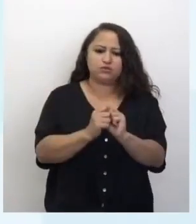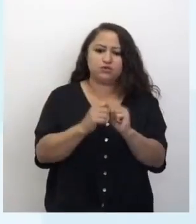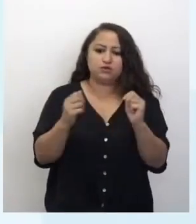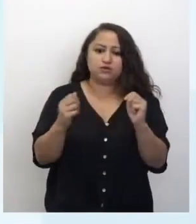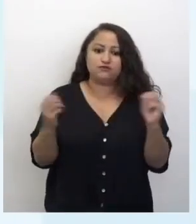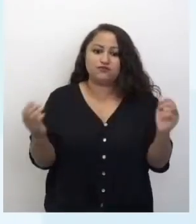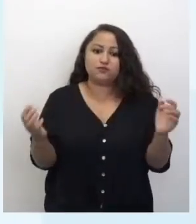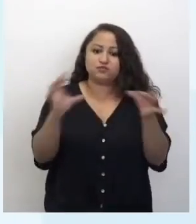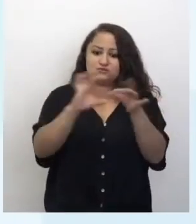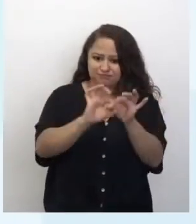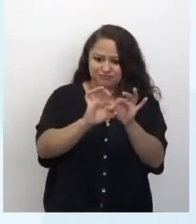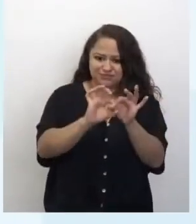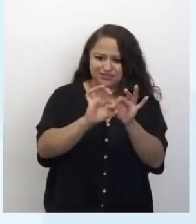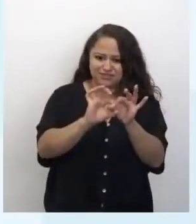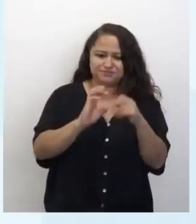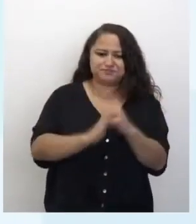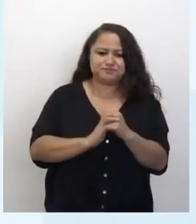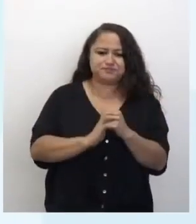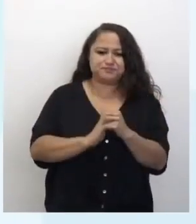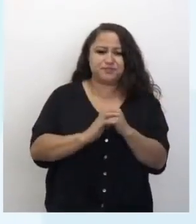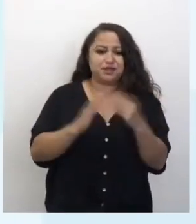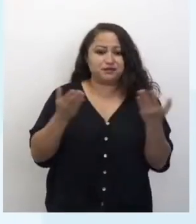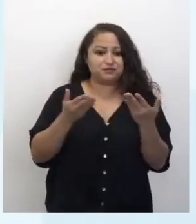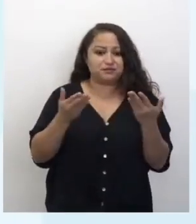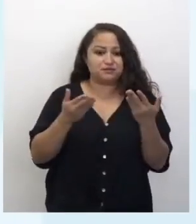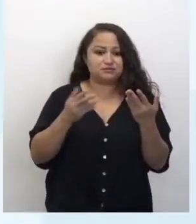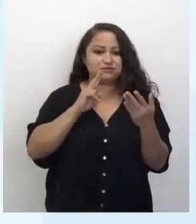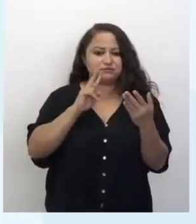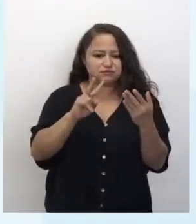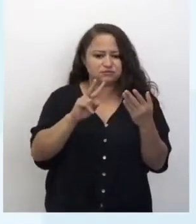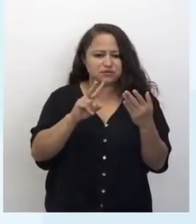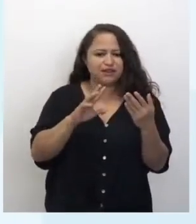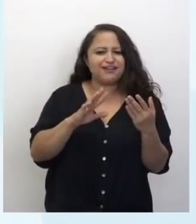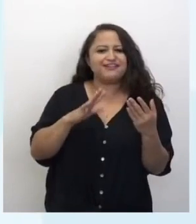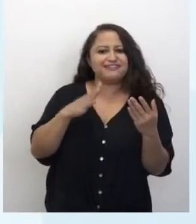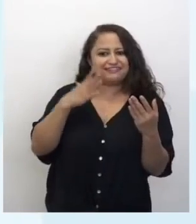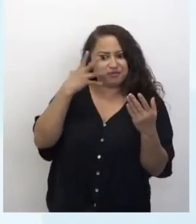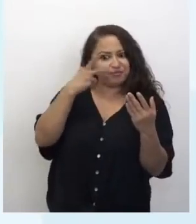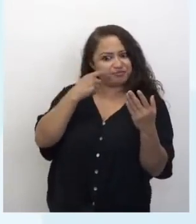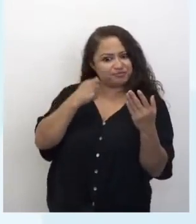pontinhos? Olha só. Opa, essa aqui até que tá ficando mais bonitinha.